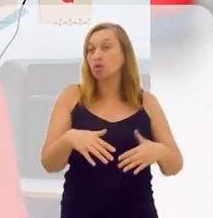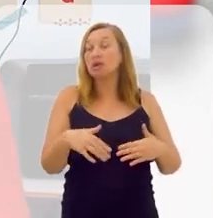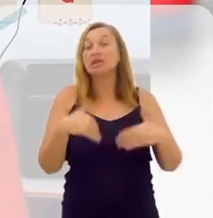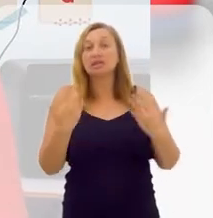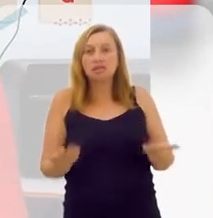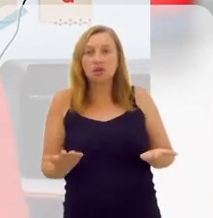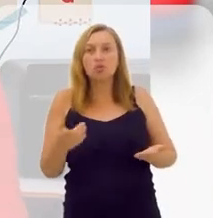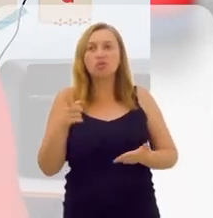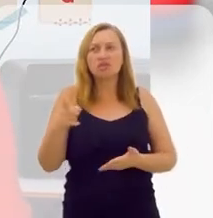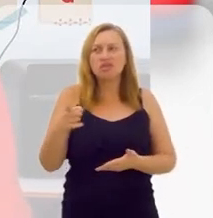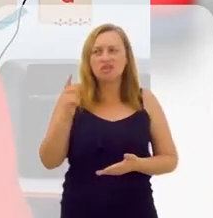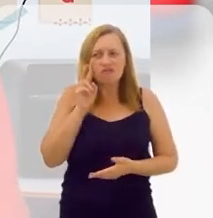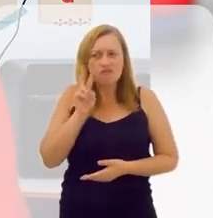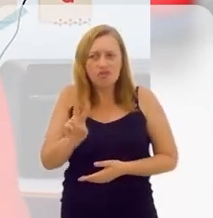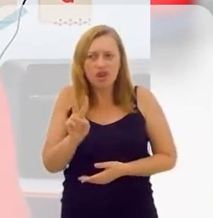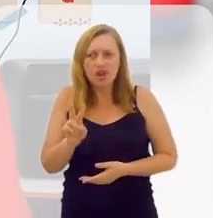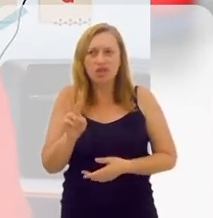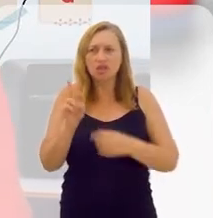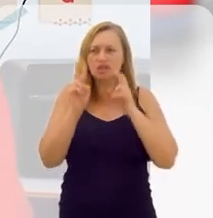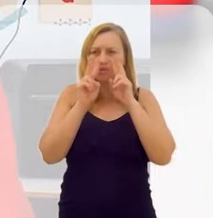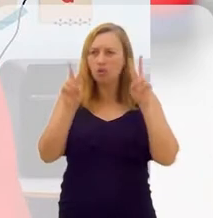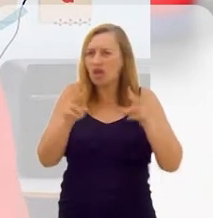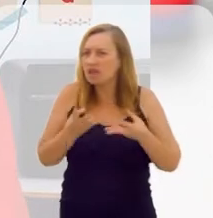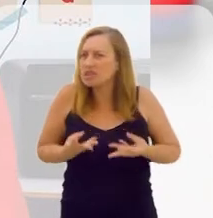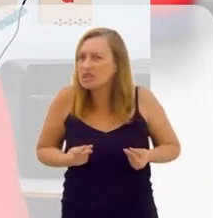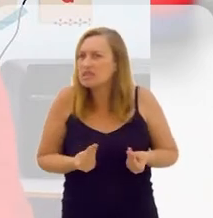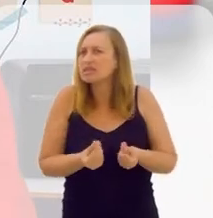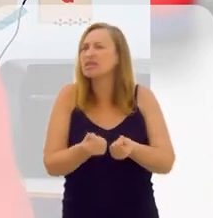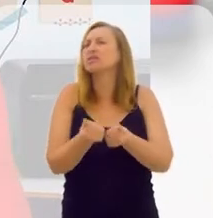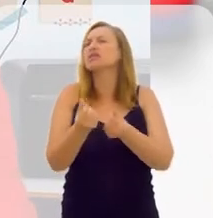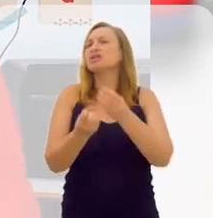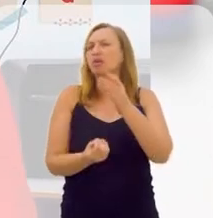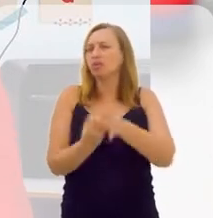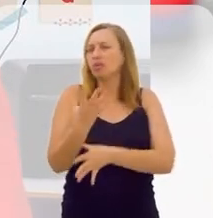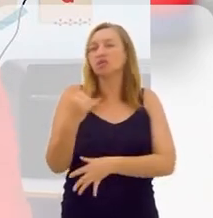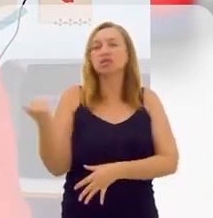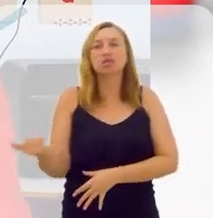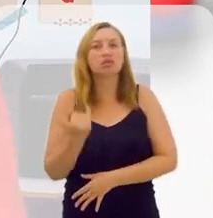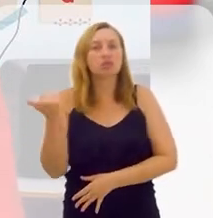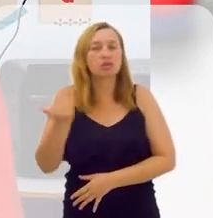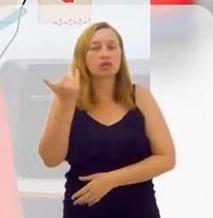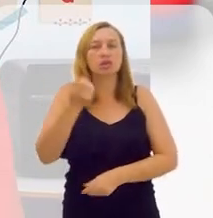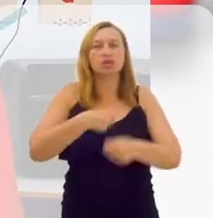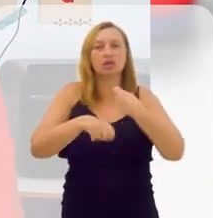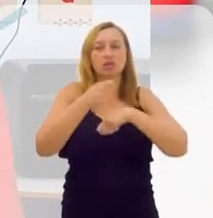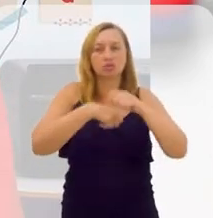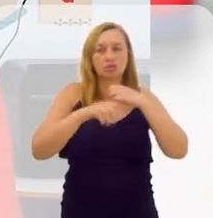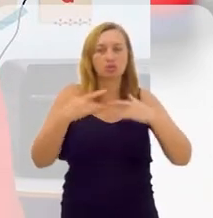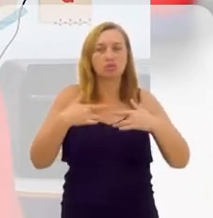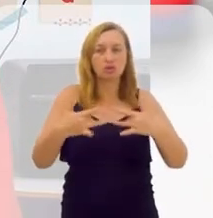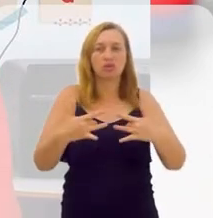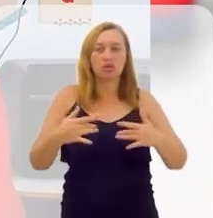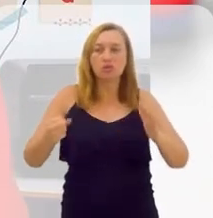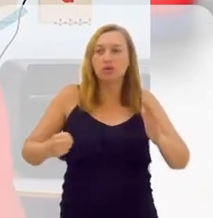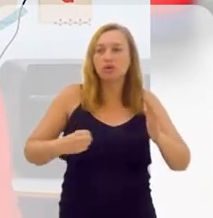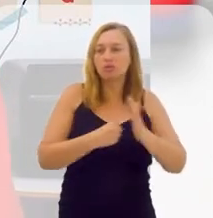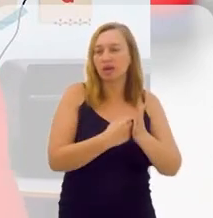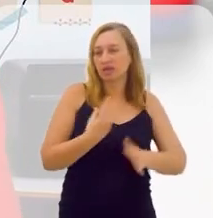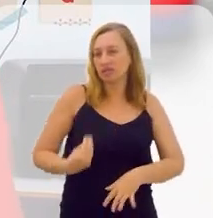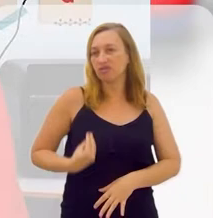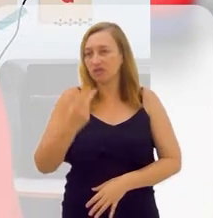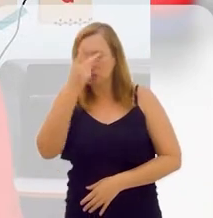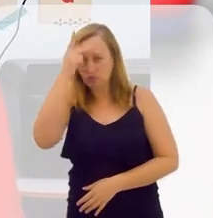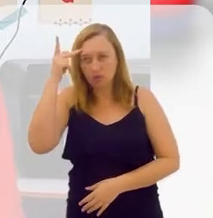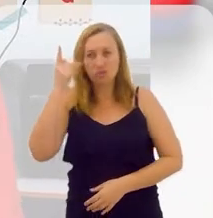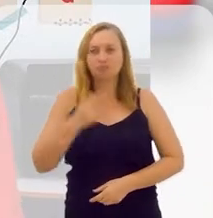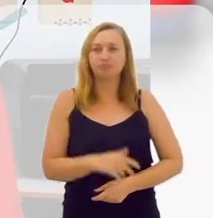produto. Então, o que que você enxerga nesse olhar sensível dessa produção e da importância da economia solidária, no quanto ela impacta na